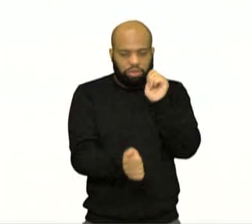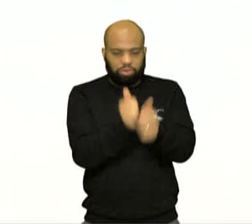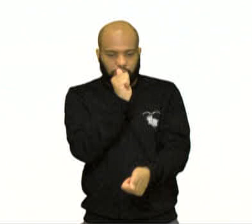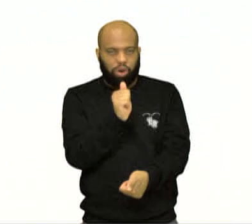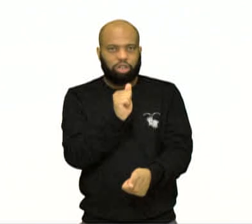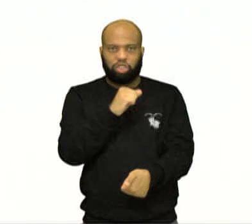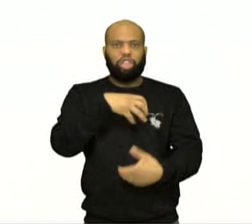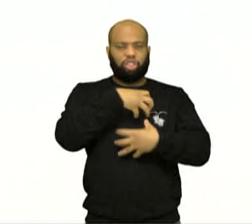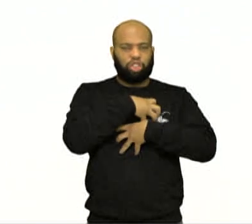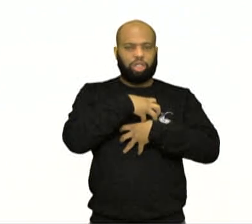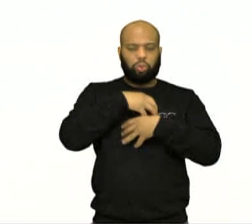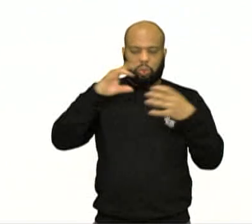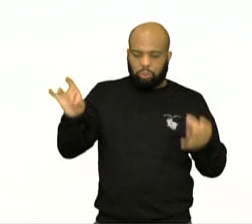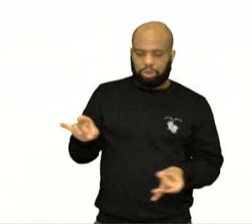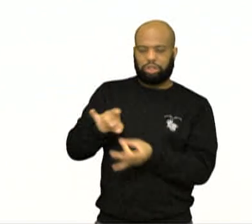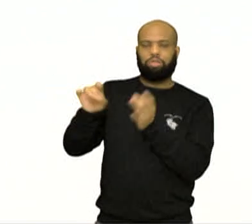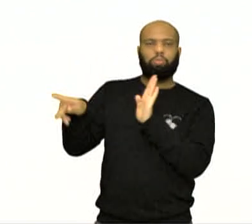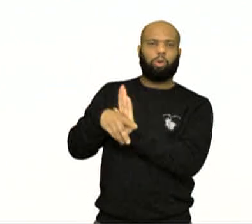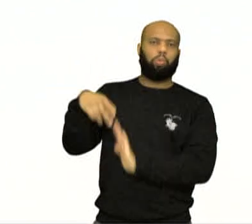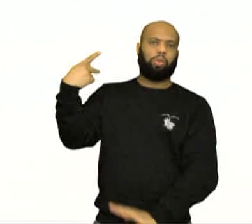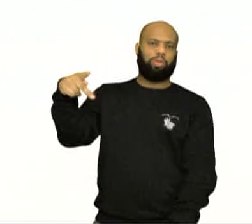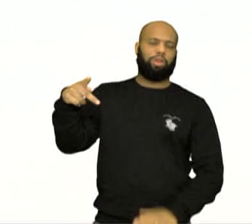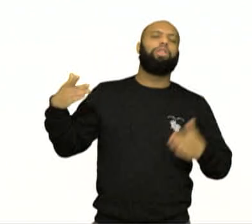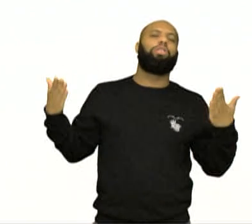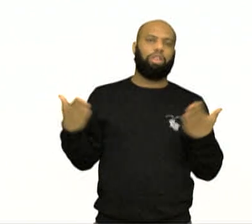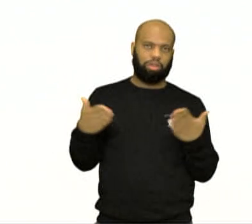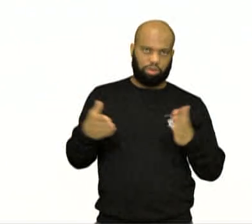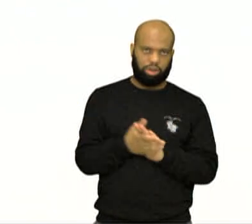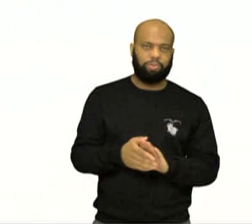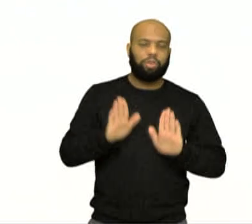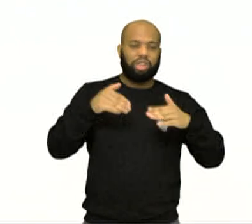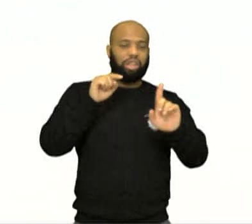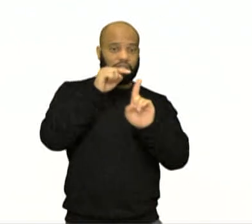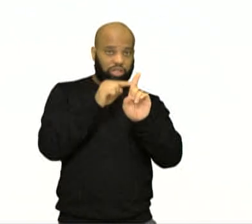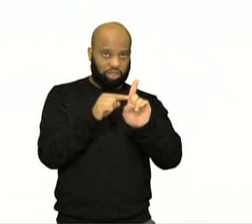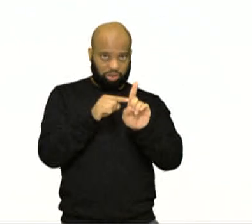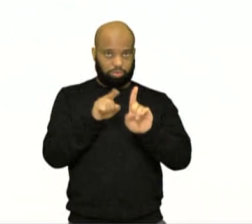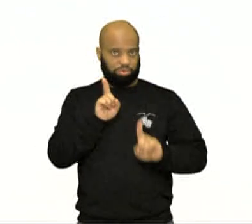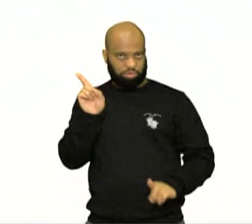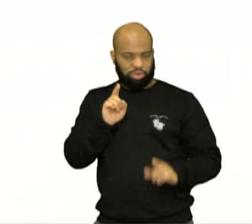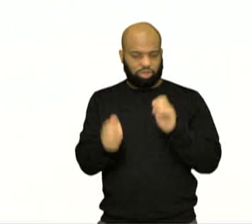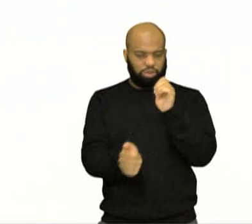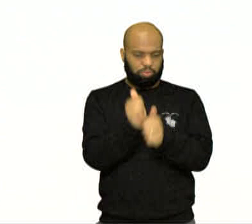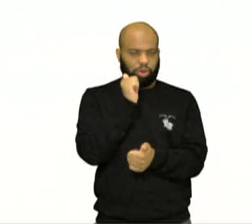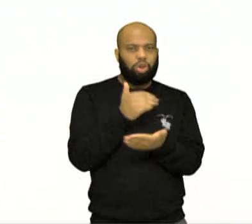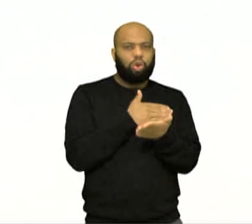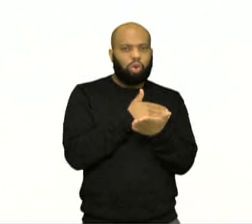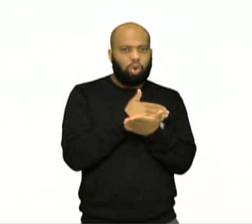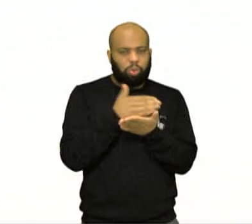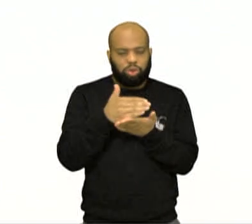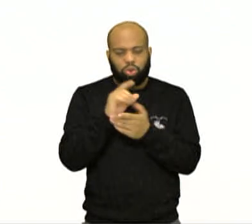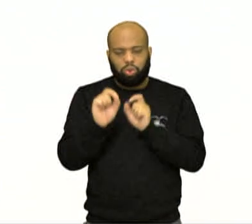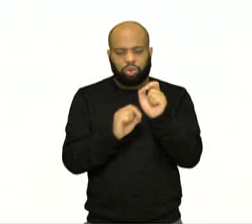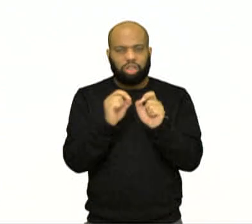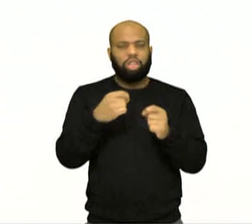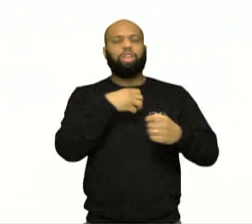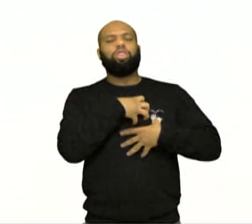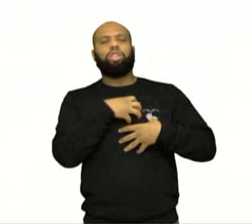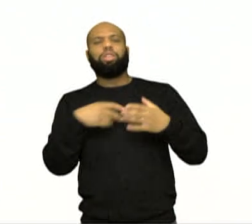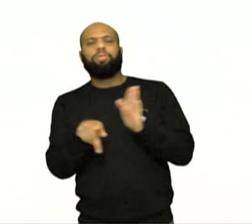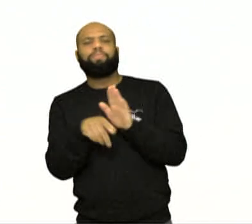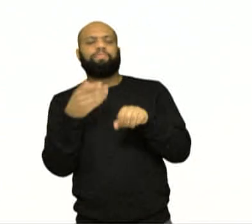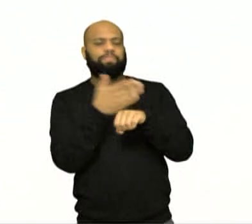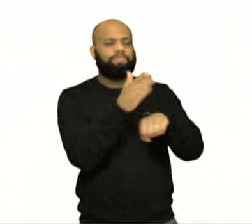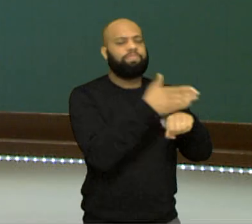vida própria, né? Então esse tipo de escalada esportiva ela surgiu inicialmente como uma forma de